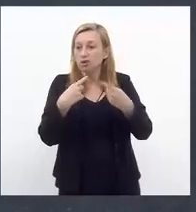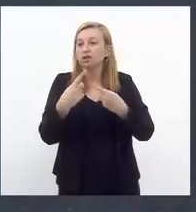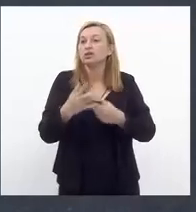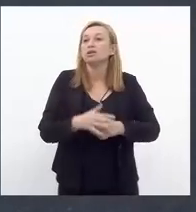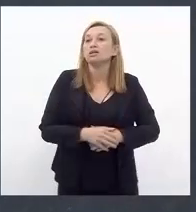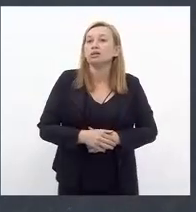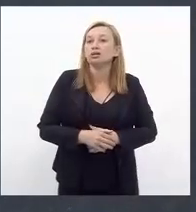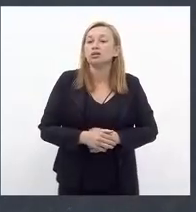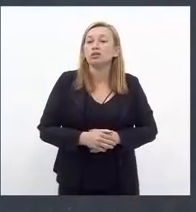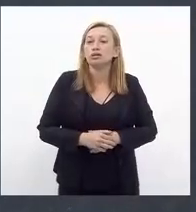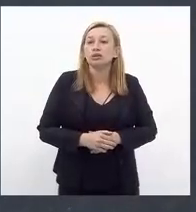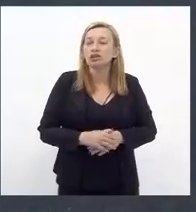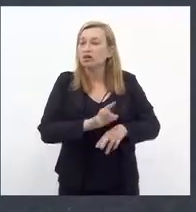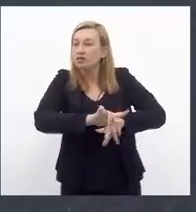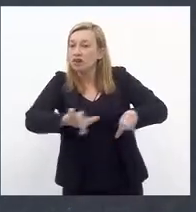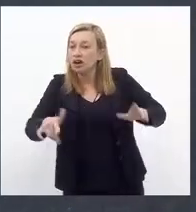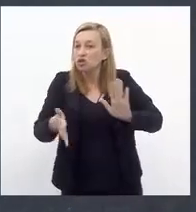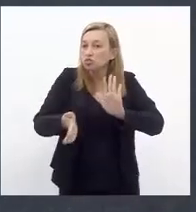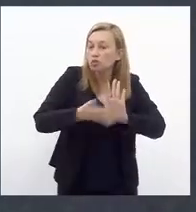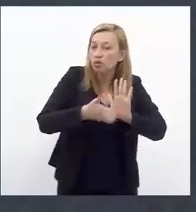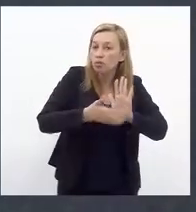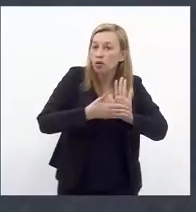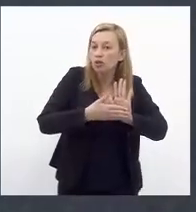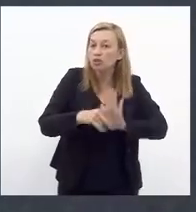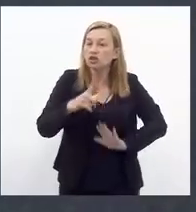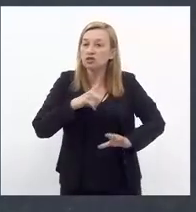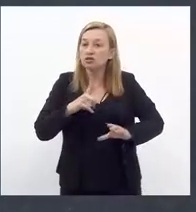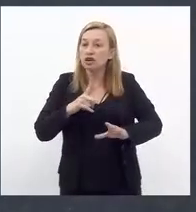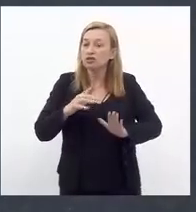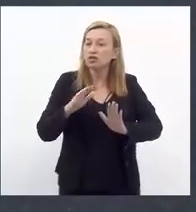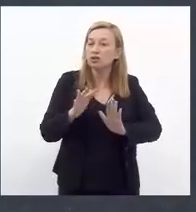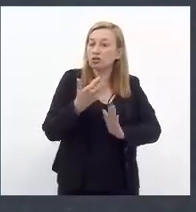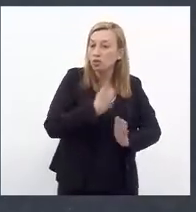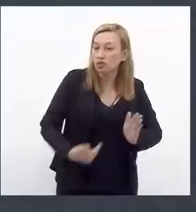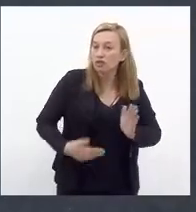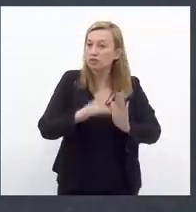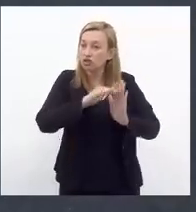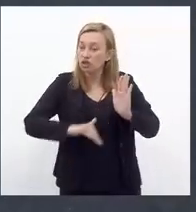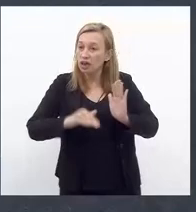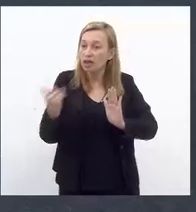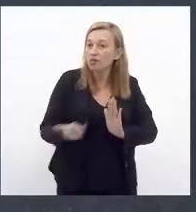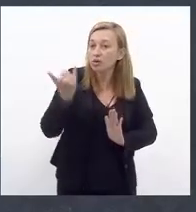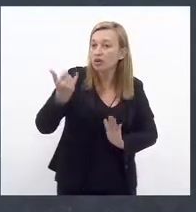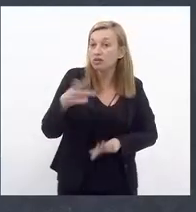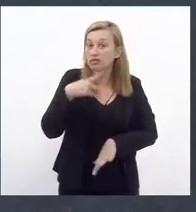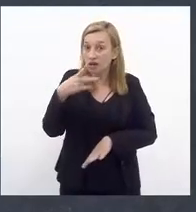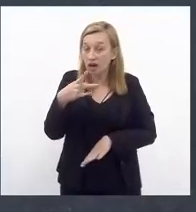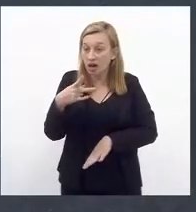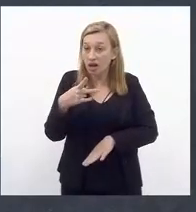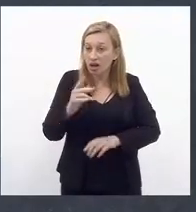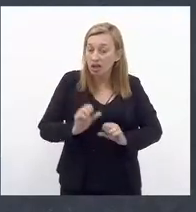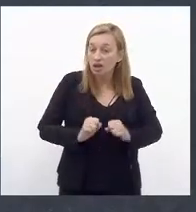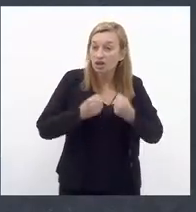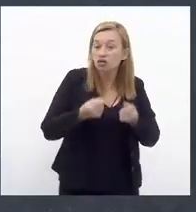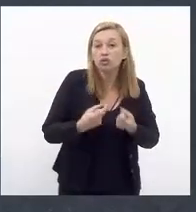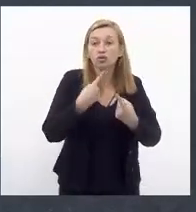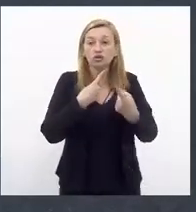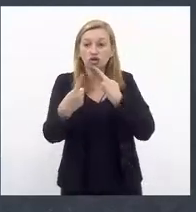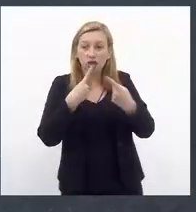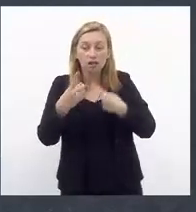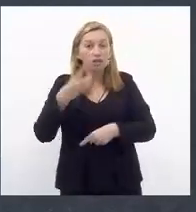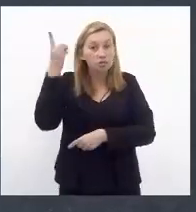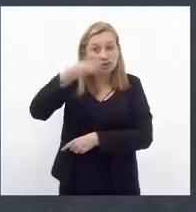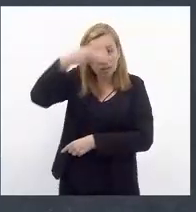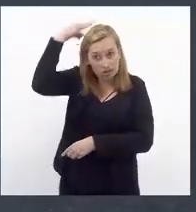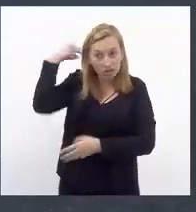investigadas as várias propostas que vieram no governo foram retiradas EA importante destacar a disposição do Diálogo do